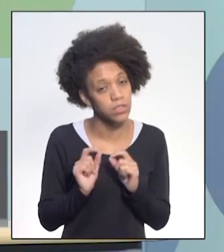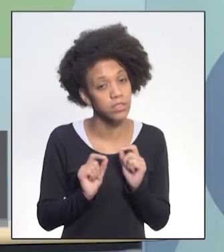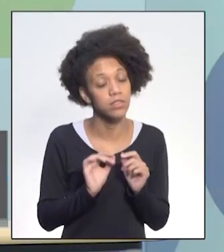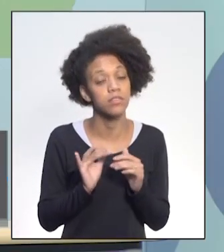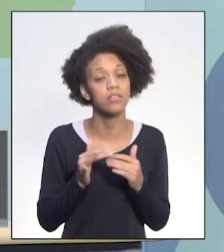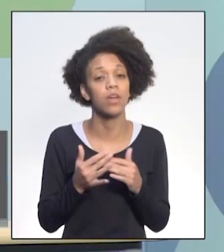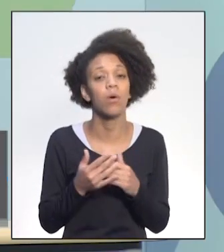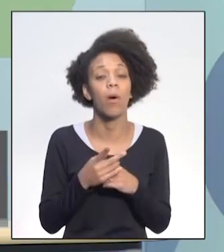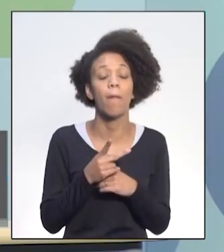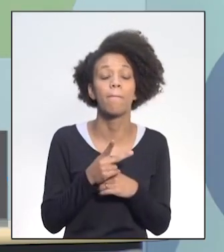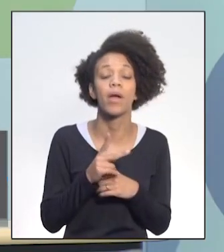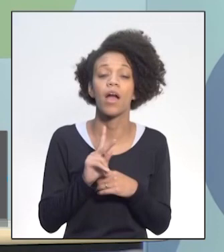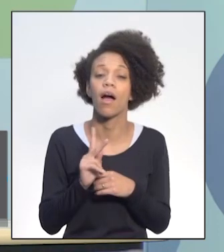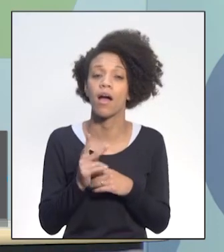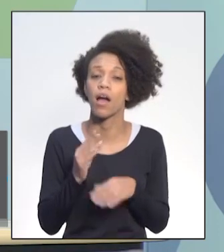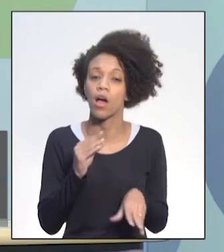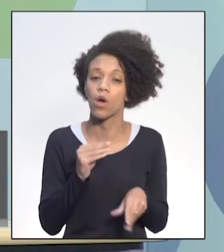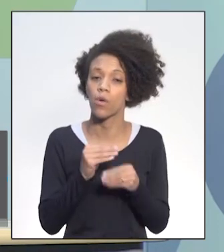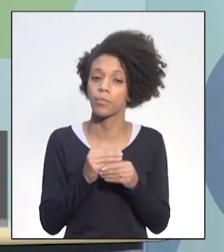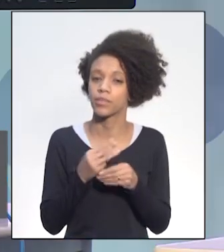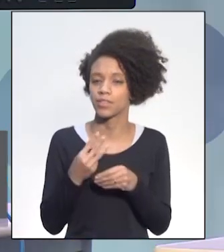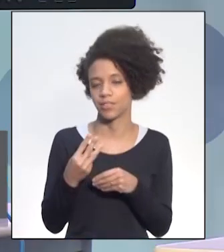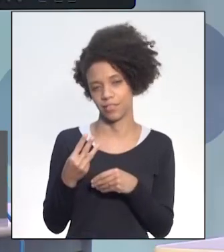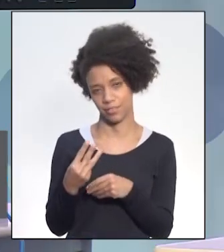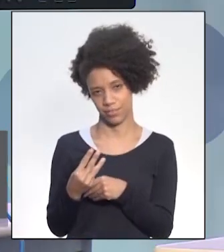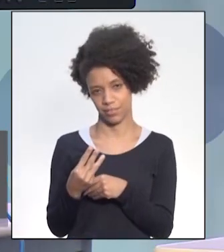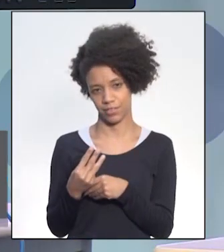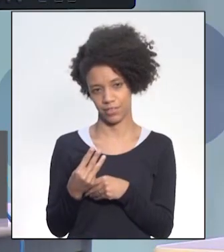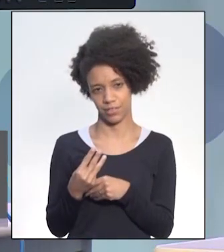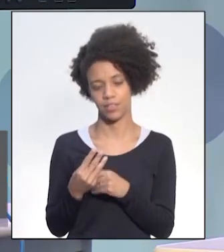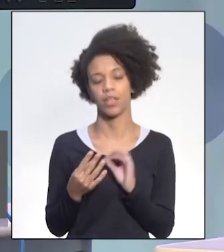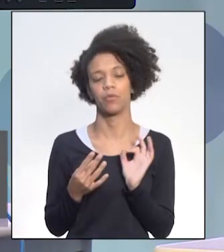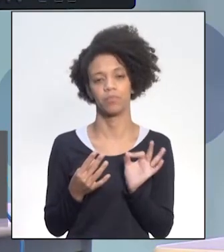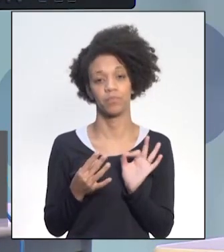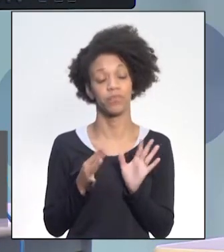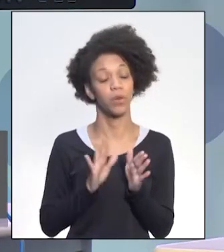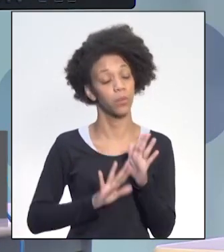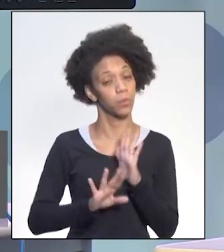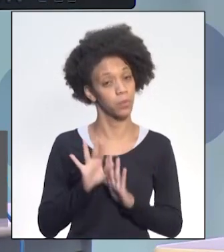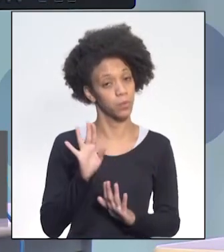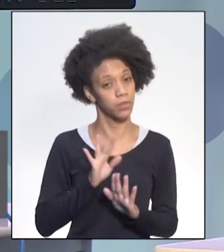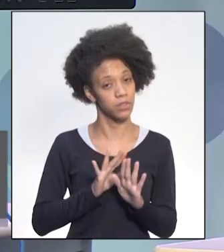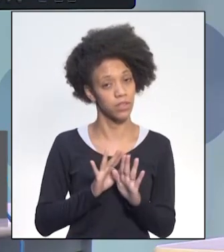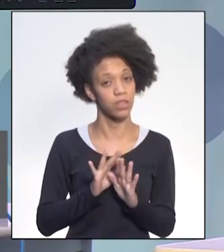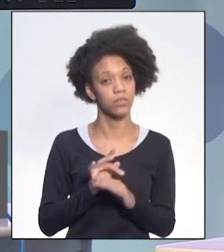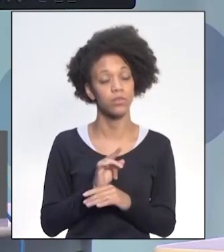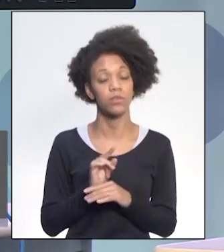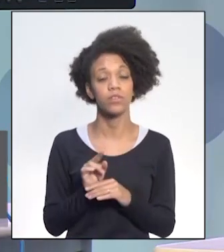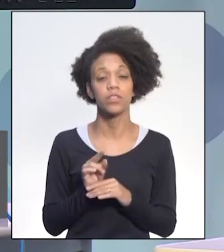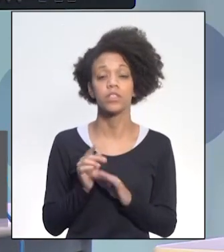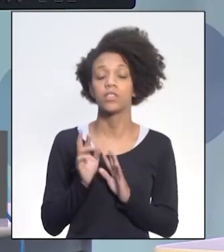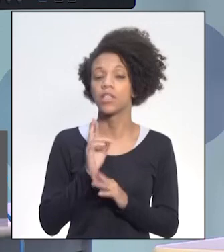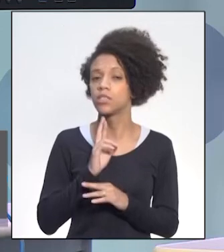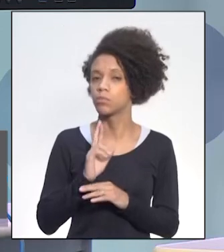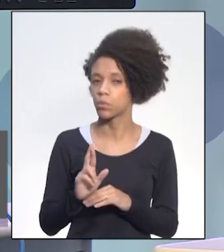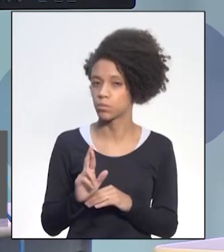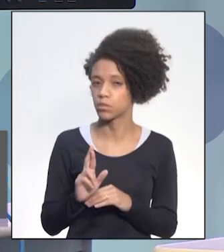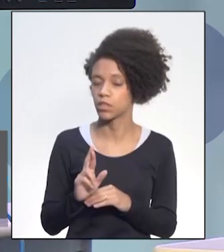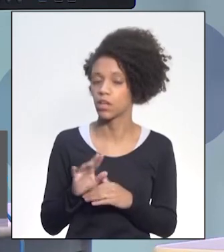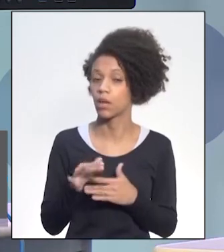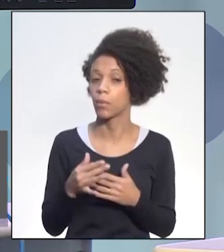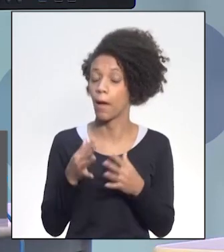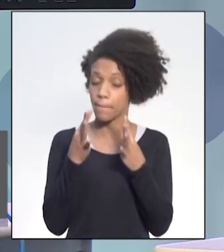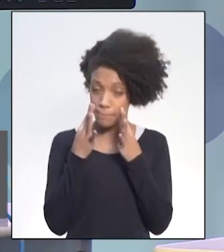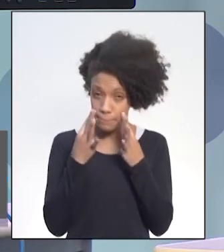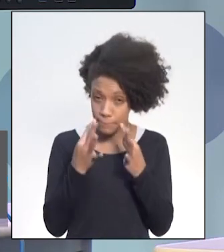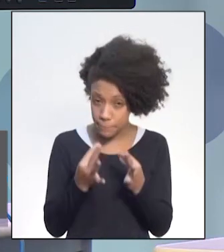pH vai ser complementar, que será 3. Exatamente. Então, cuidado, pessoal, na hora que for responder uma pergunta, muito